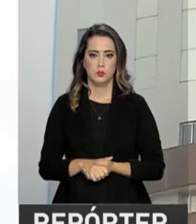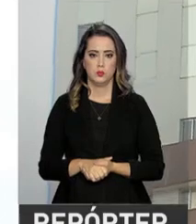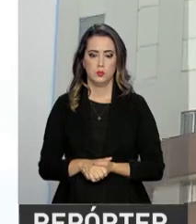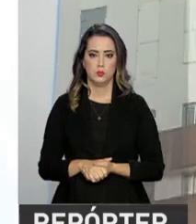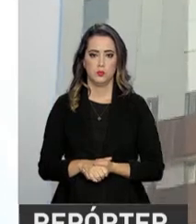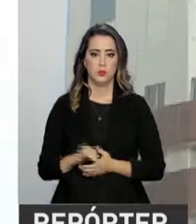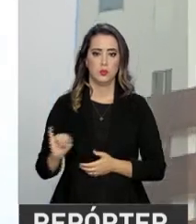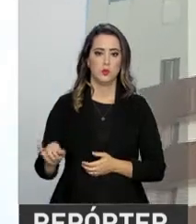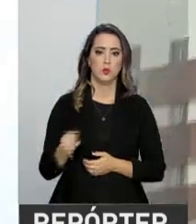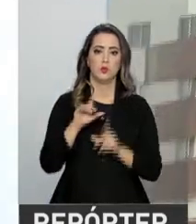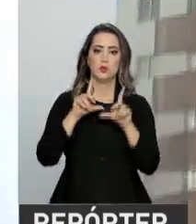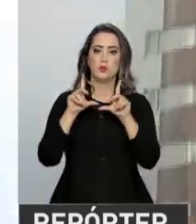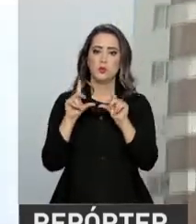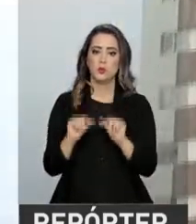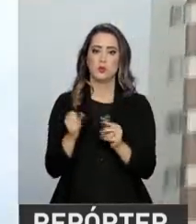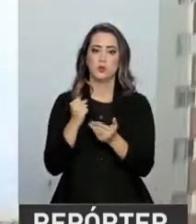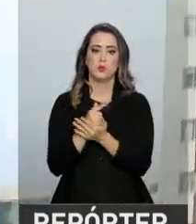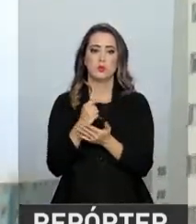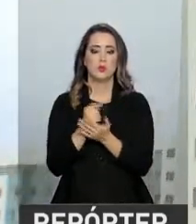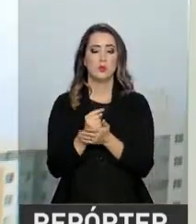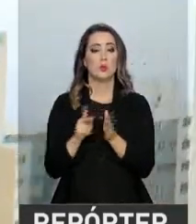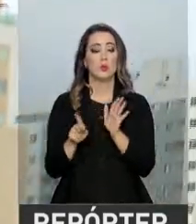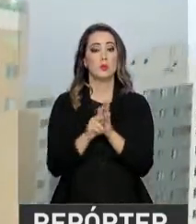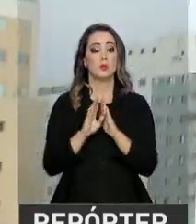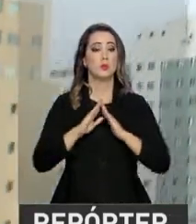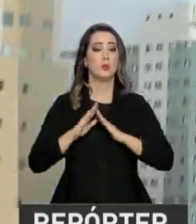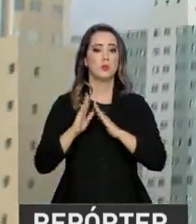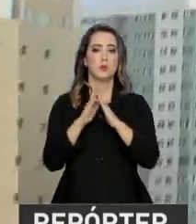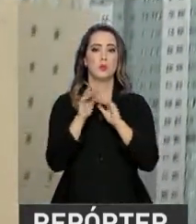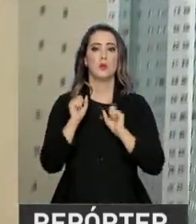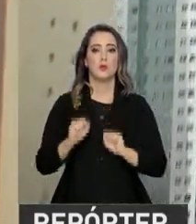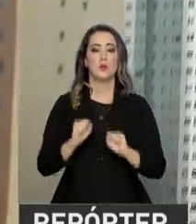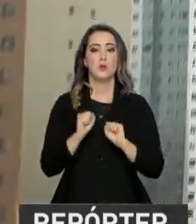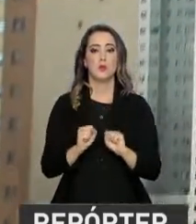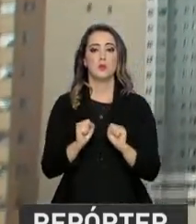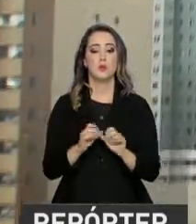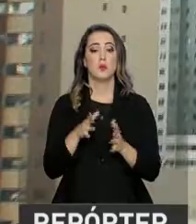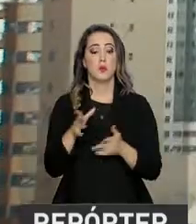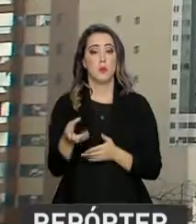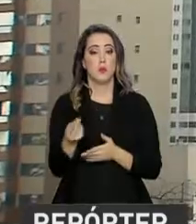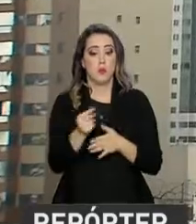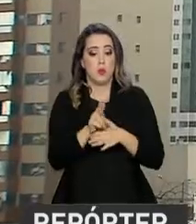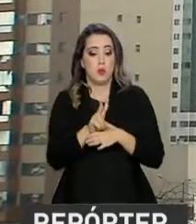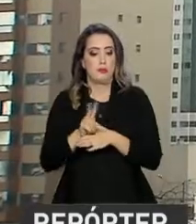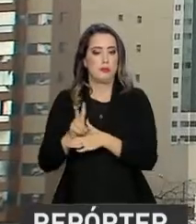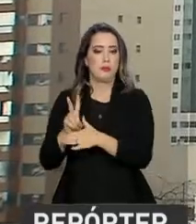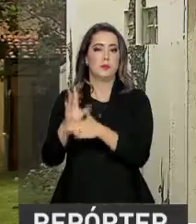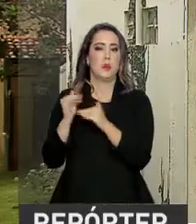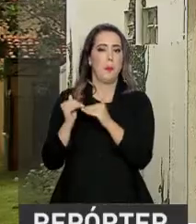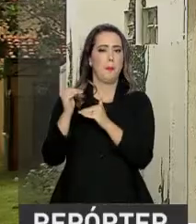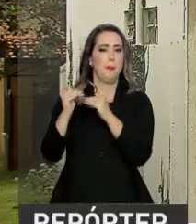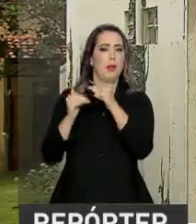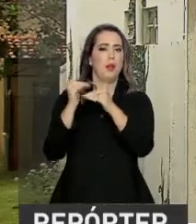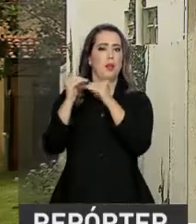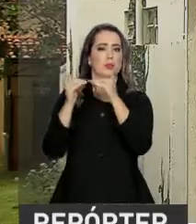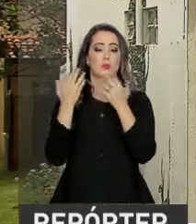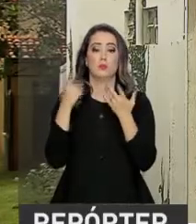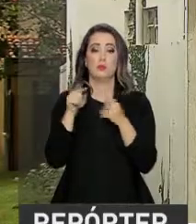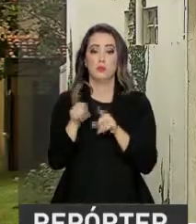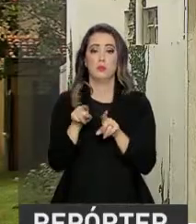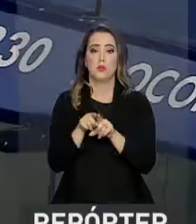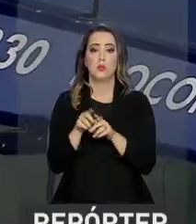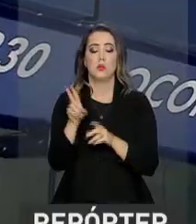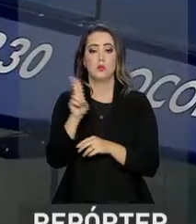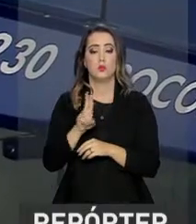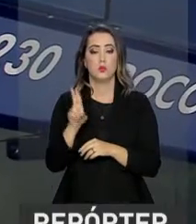juros mais baixos na compra da casa própria ea possibilidade que pegar um financiamento maior na compra de um imóvel usado